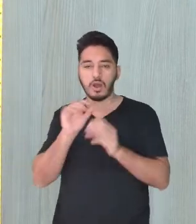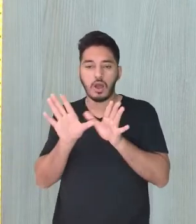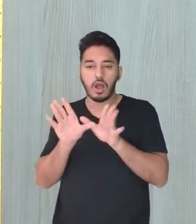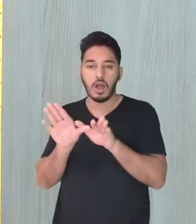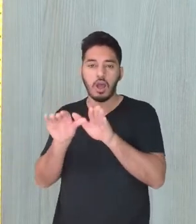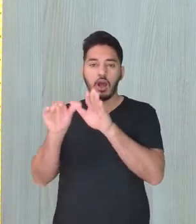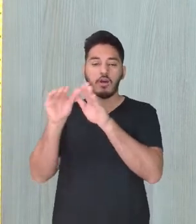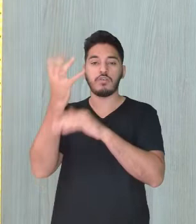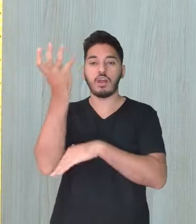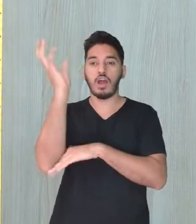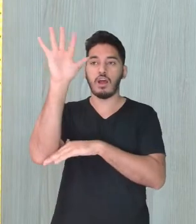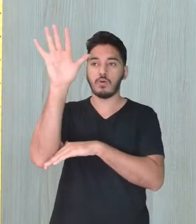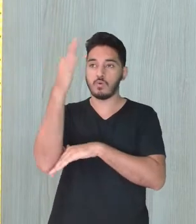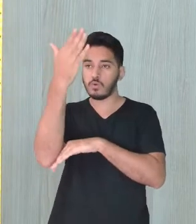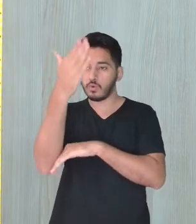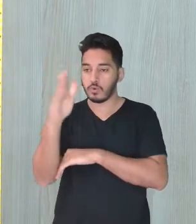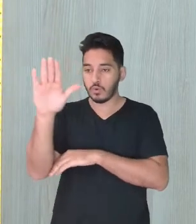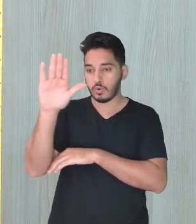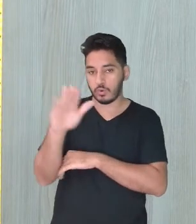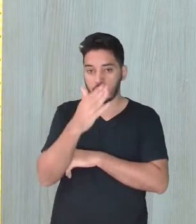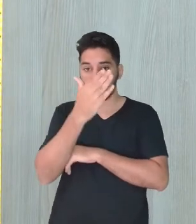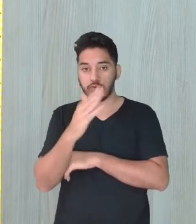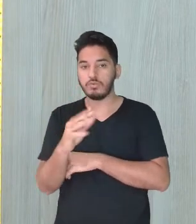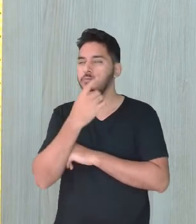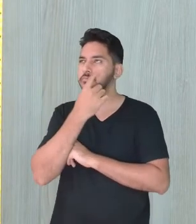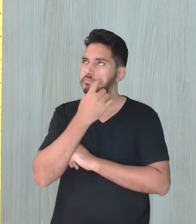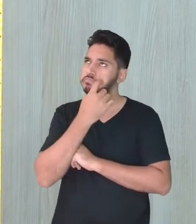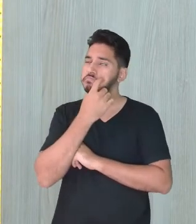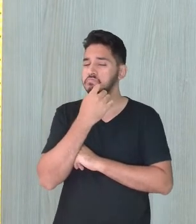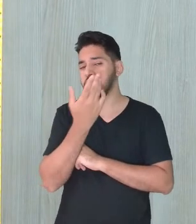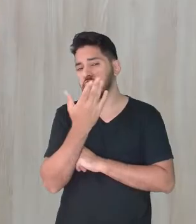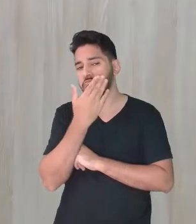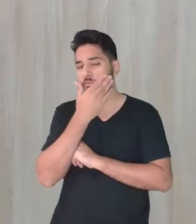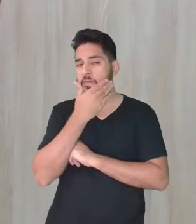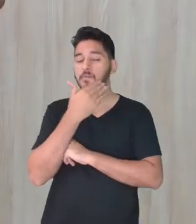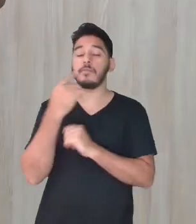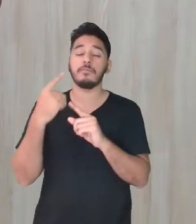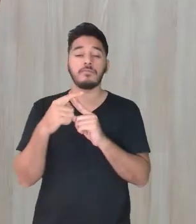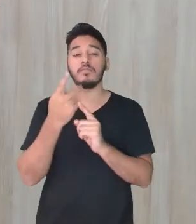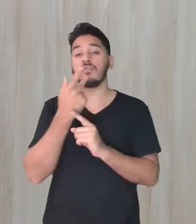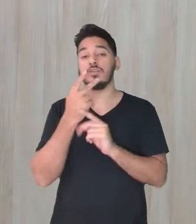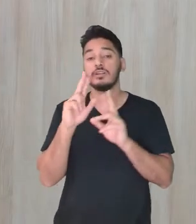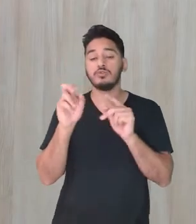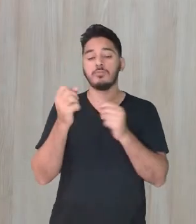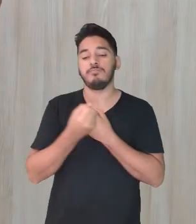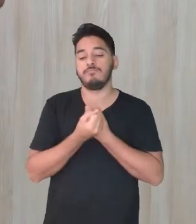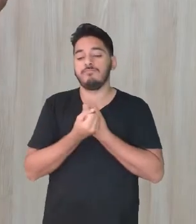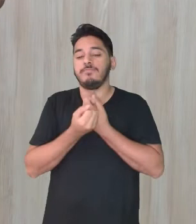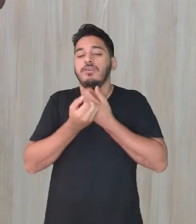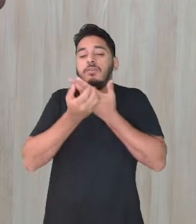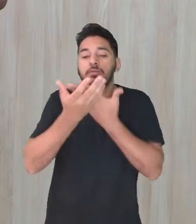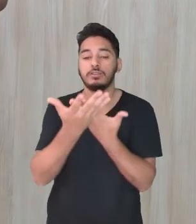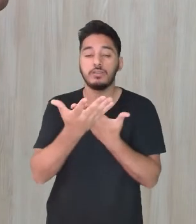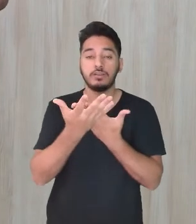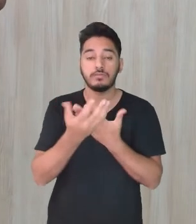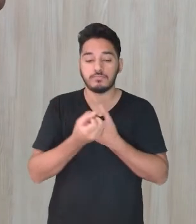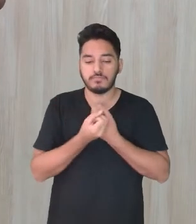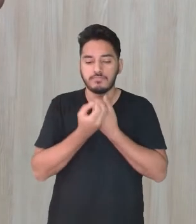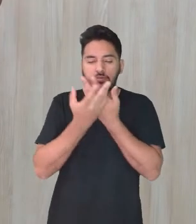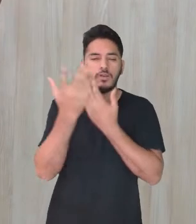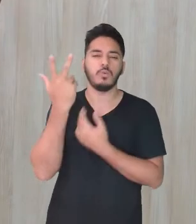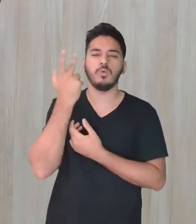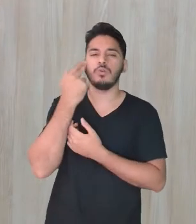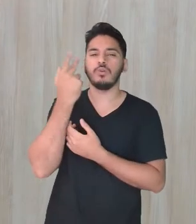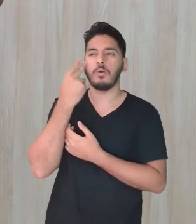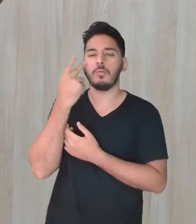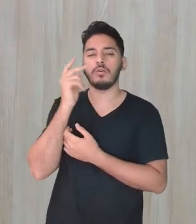da folhagem, acho que tudo isso ajudou, né? Porque, veja, tudo, quando a gente fala de se expressar, a gente se expressa